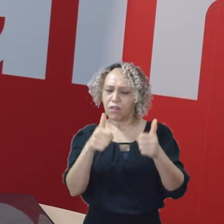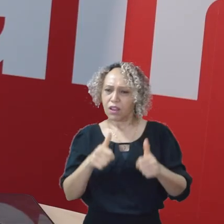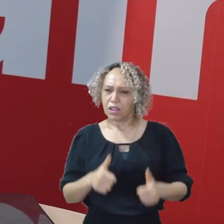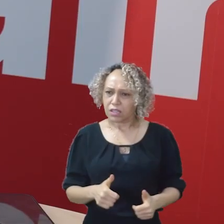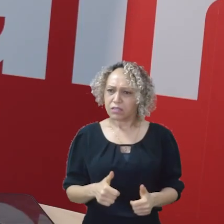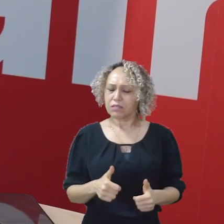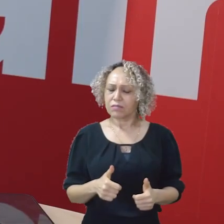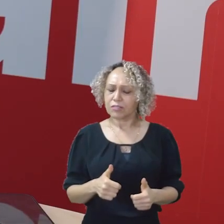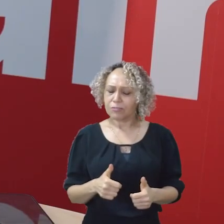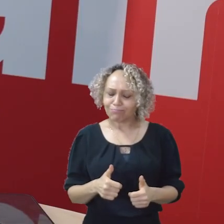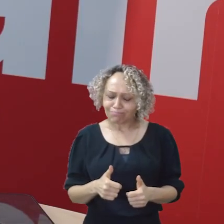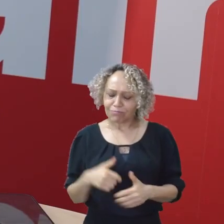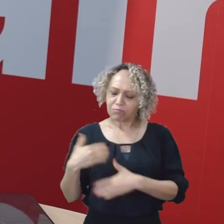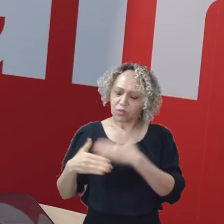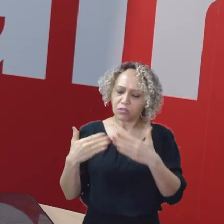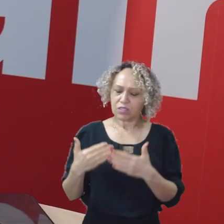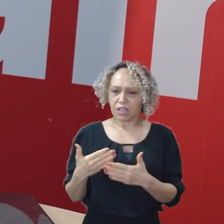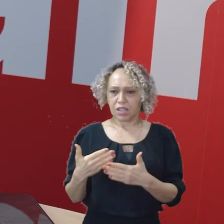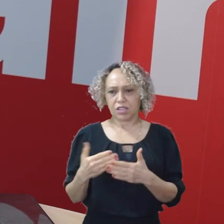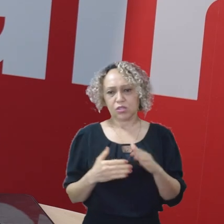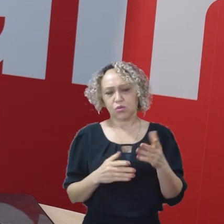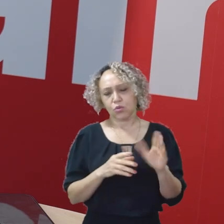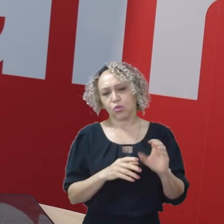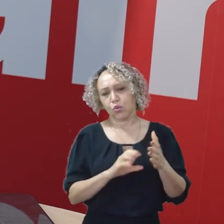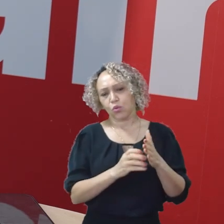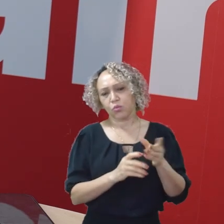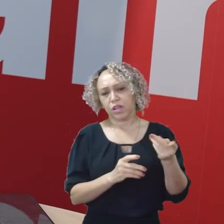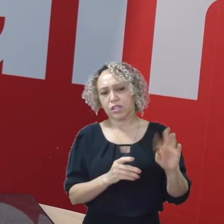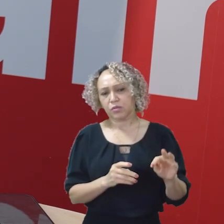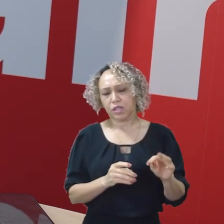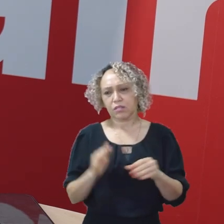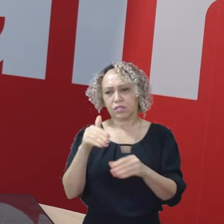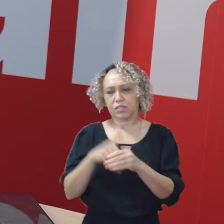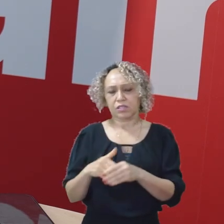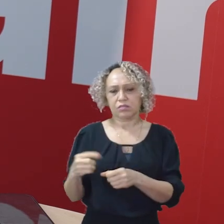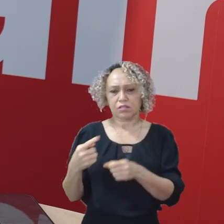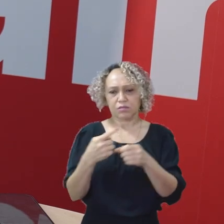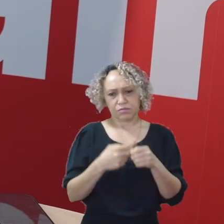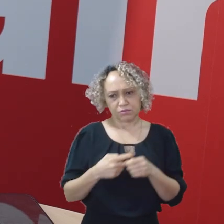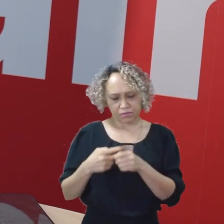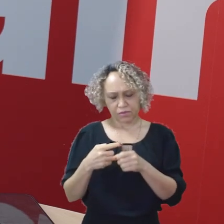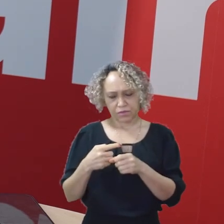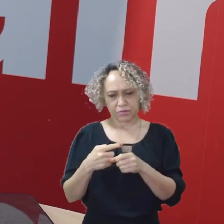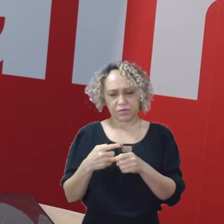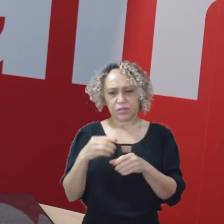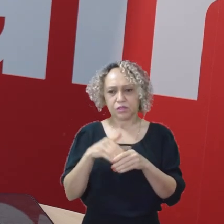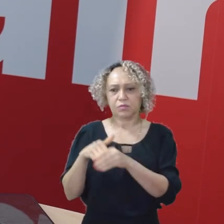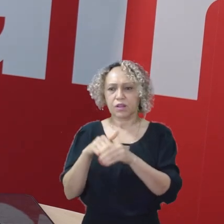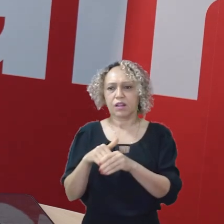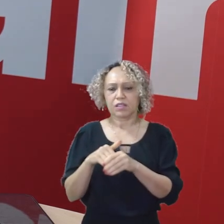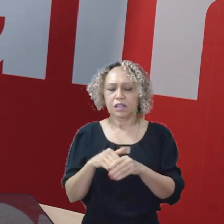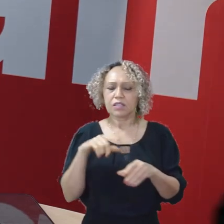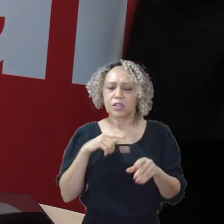há um processo de reconstrução do partido nas eleições municipais. É óbvio que, por ter a presidência